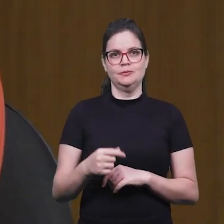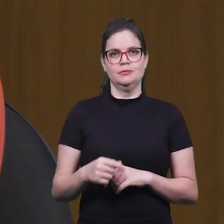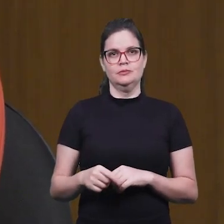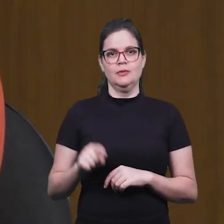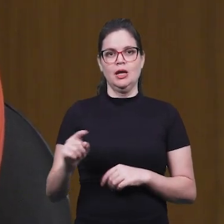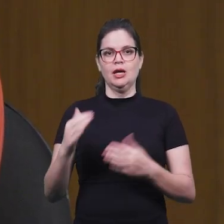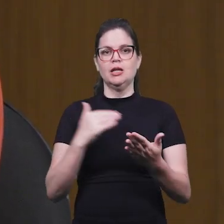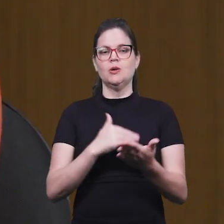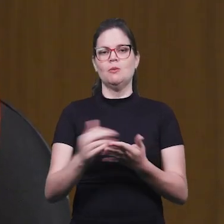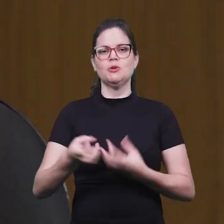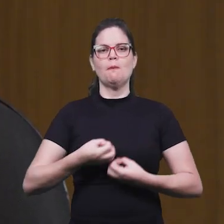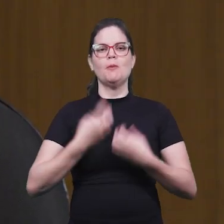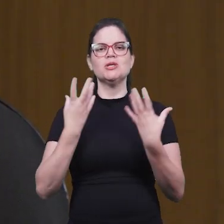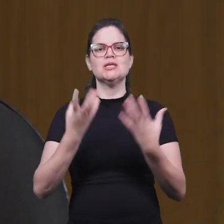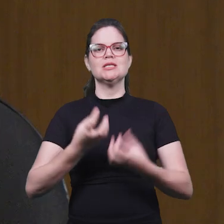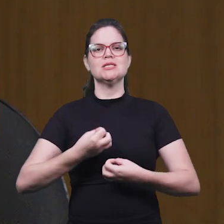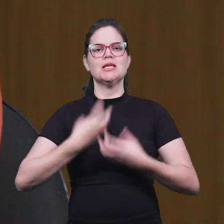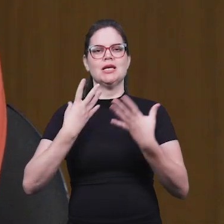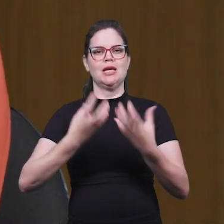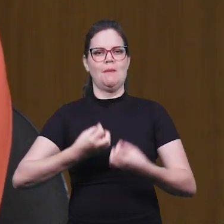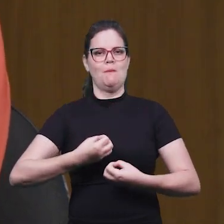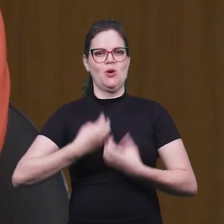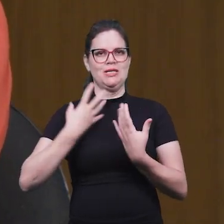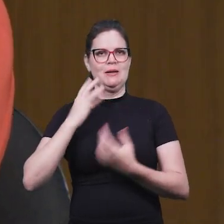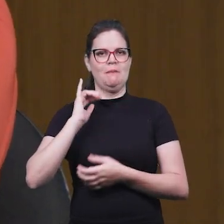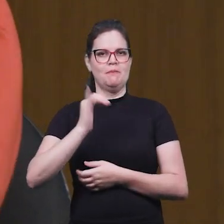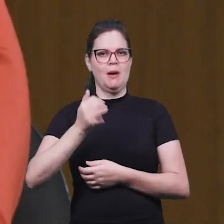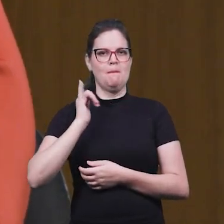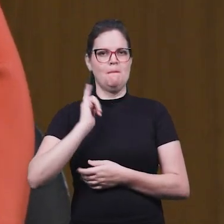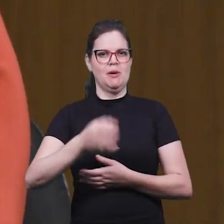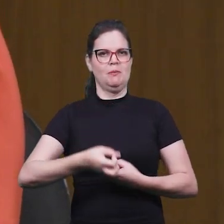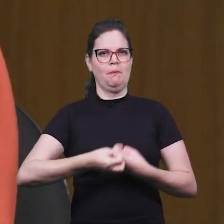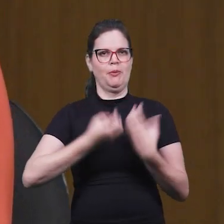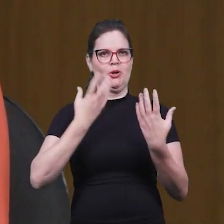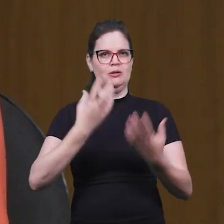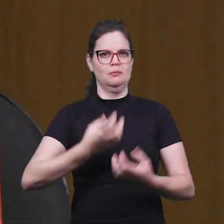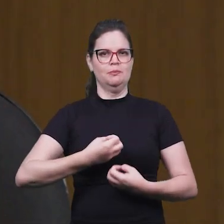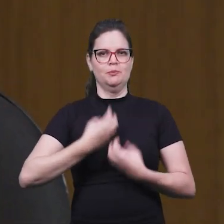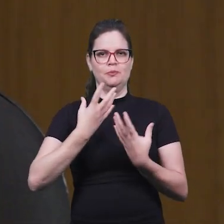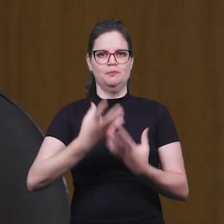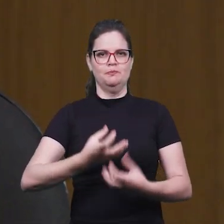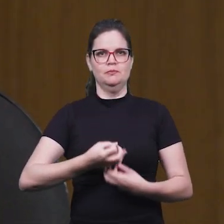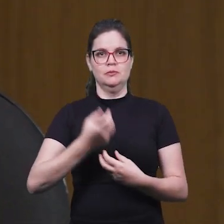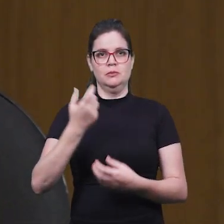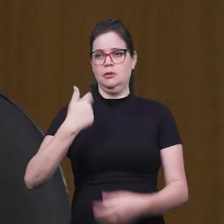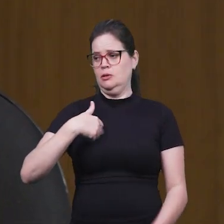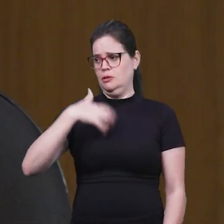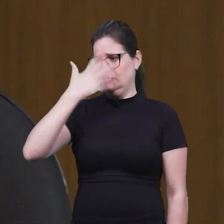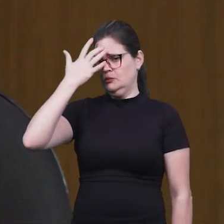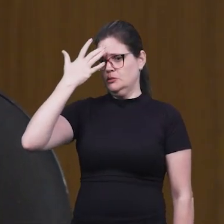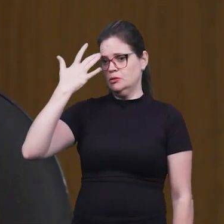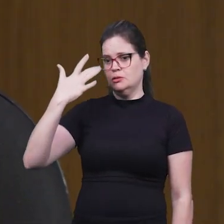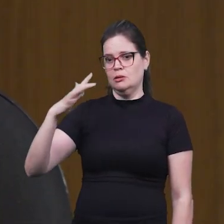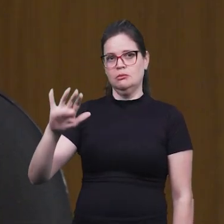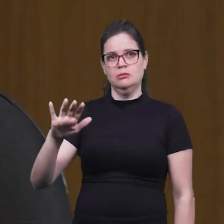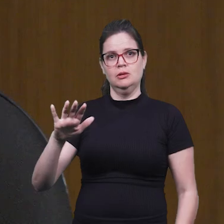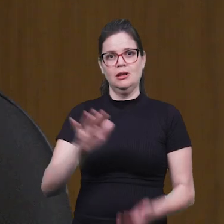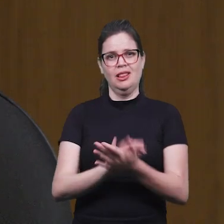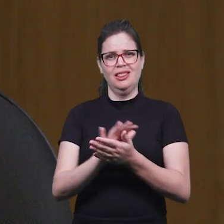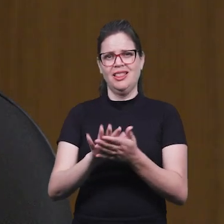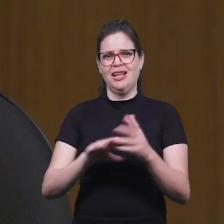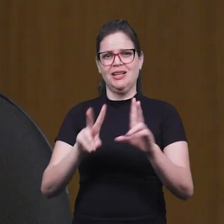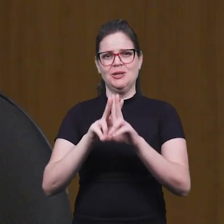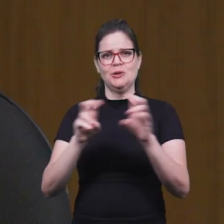poesia. E começou a declamar e eu não sabia nada da poesia. E eu